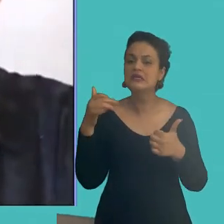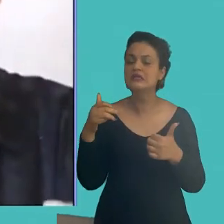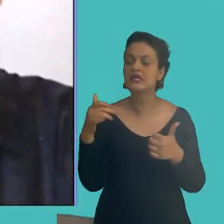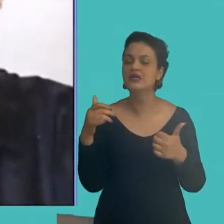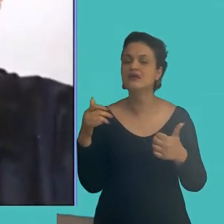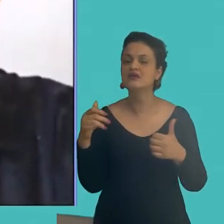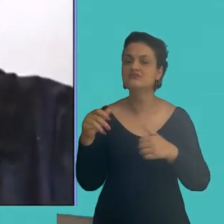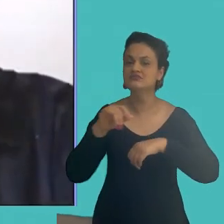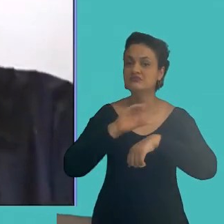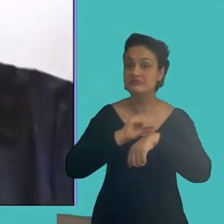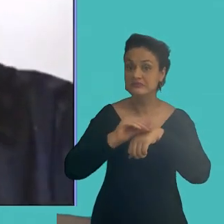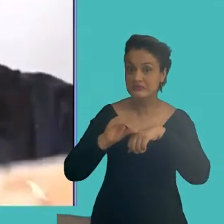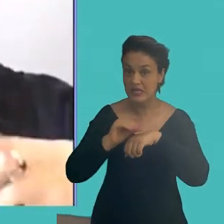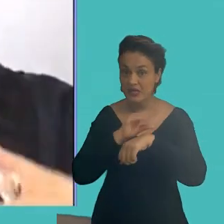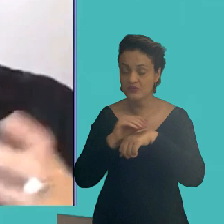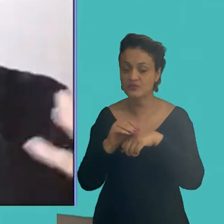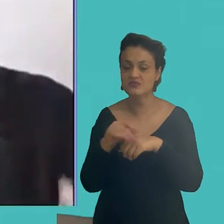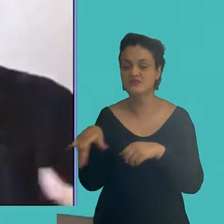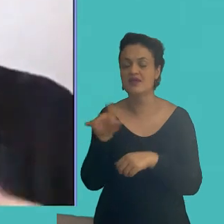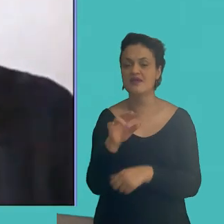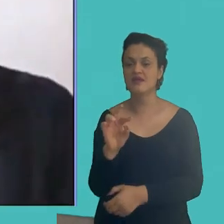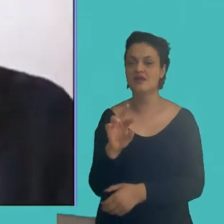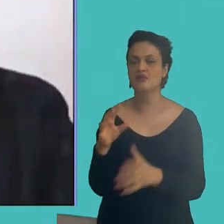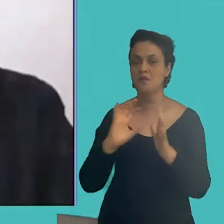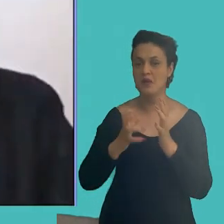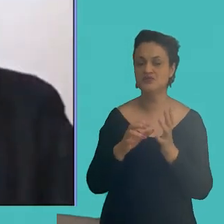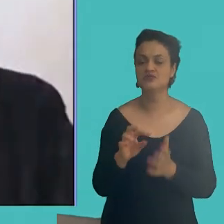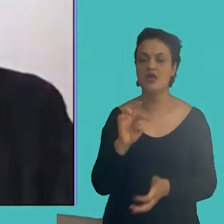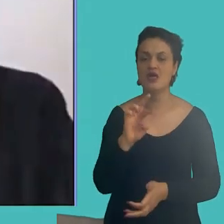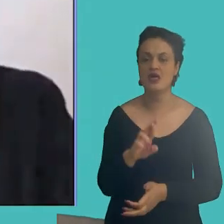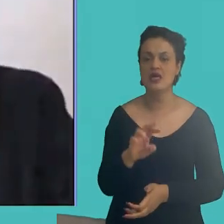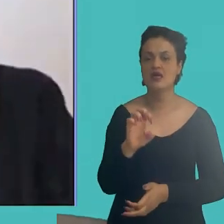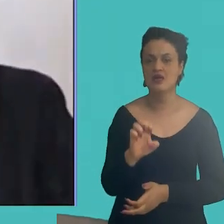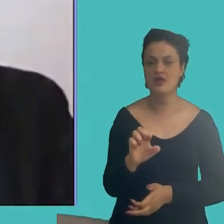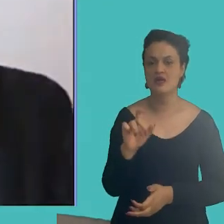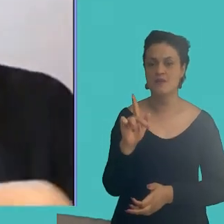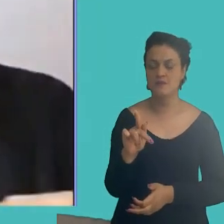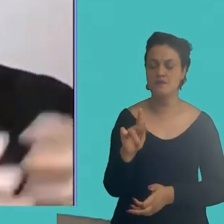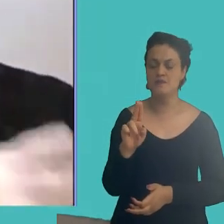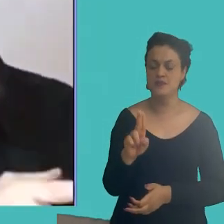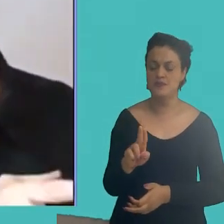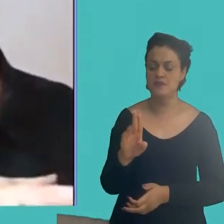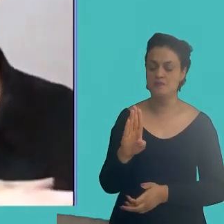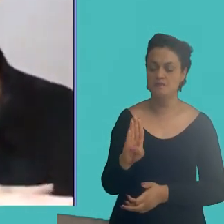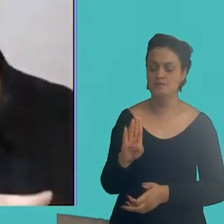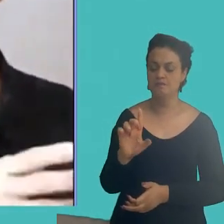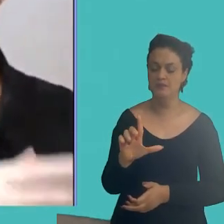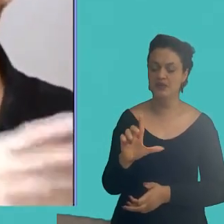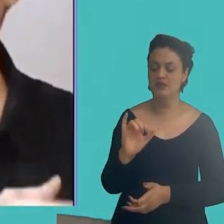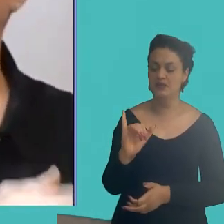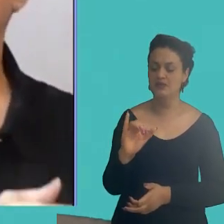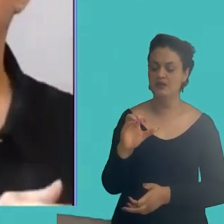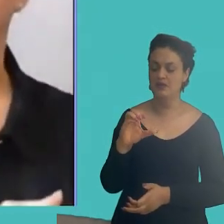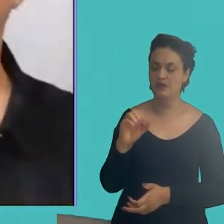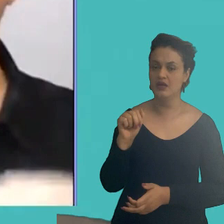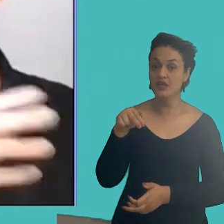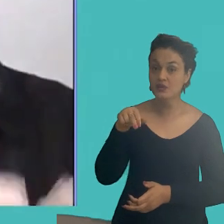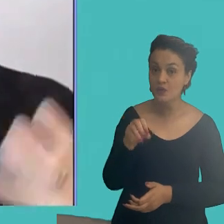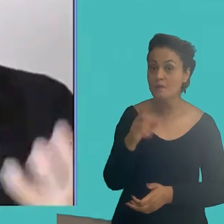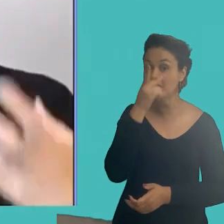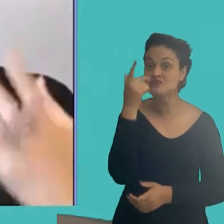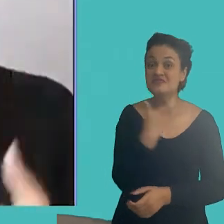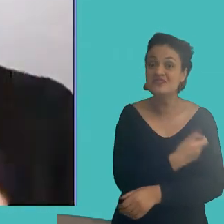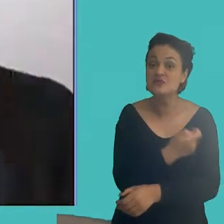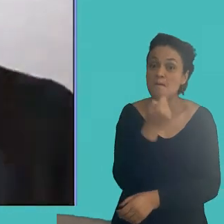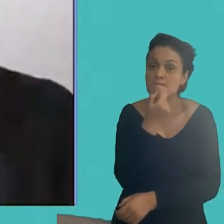nitidamente republicanos, onde Trump teve a maioria de votos, tem uma população menos vacinada, em termos de percentual. E